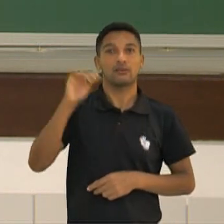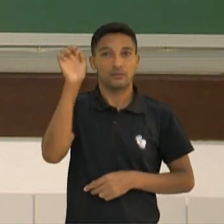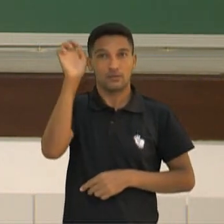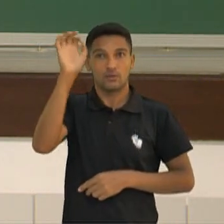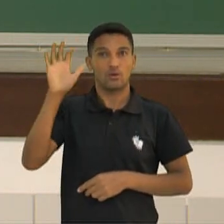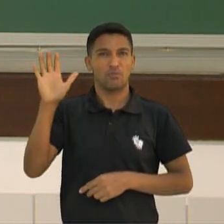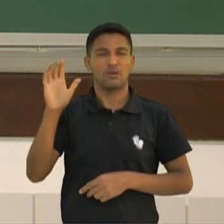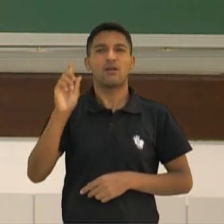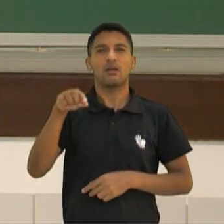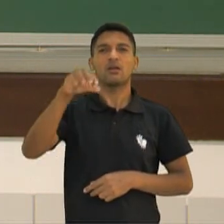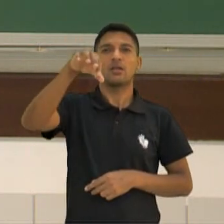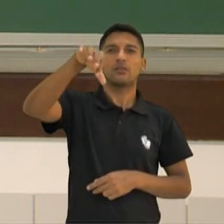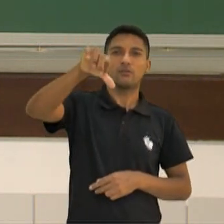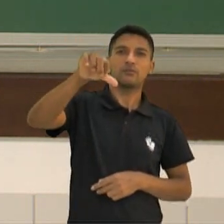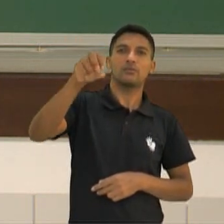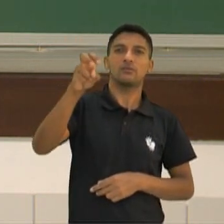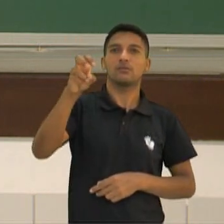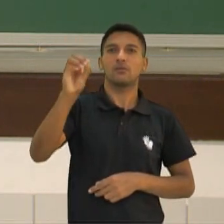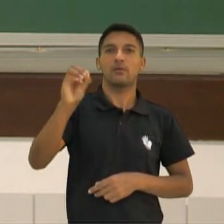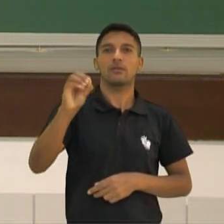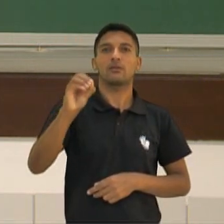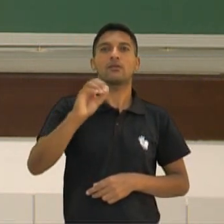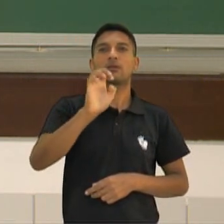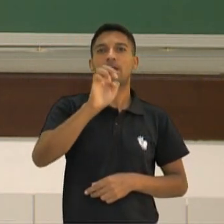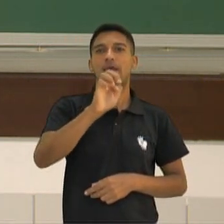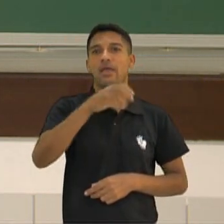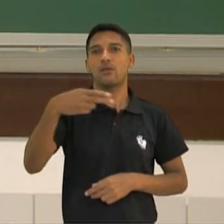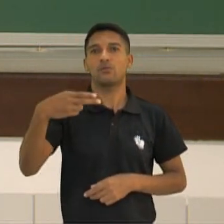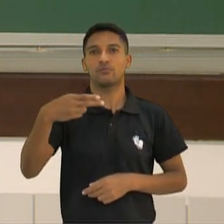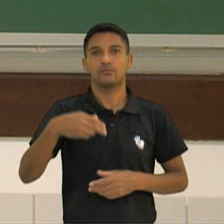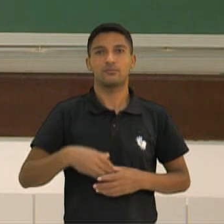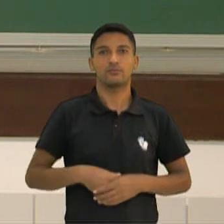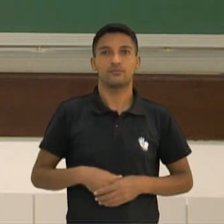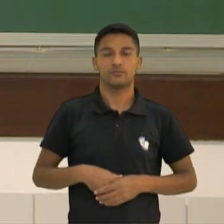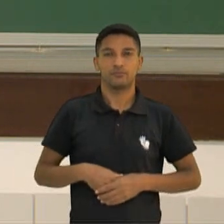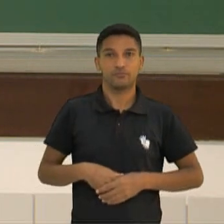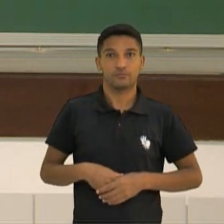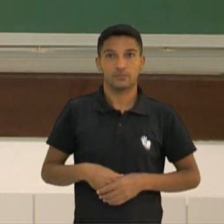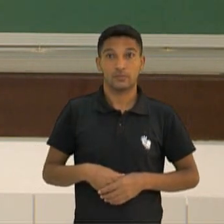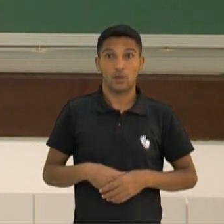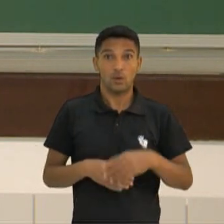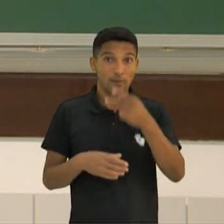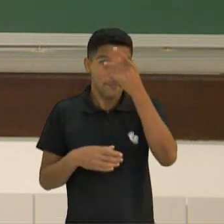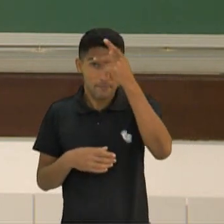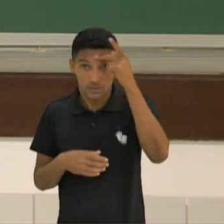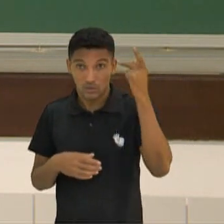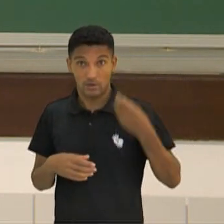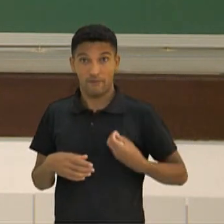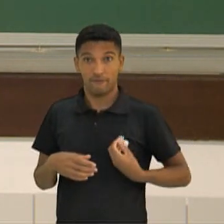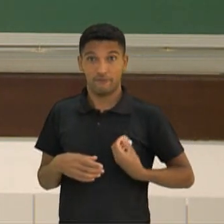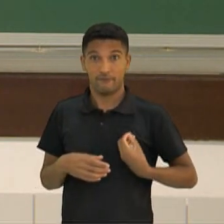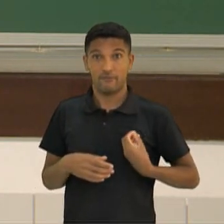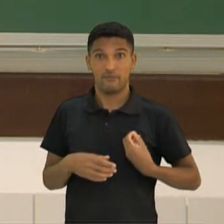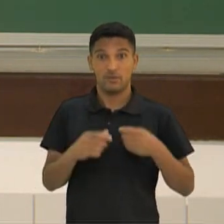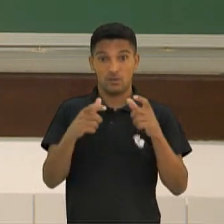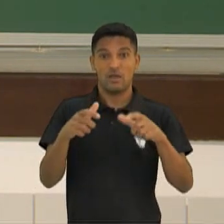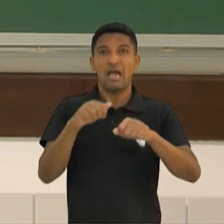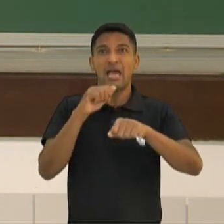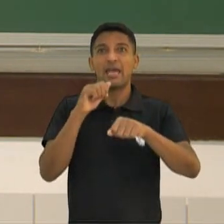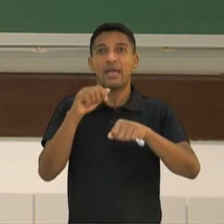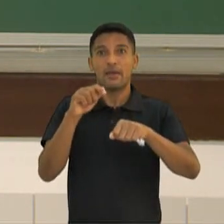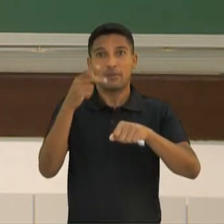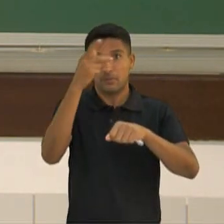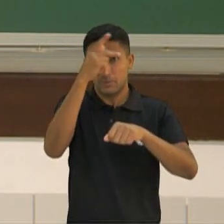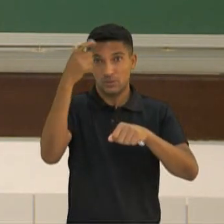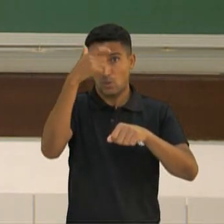950 euros, vamos dizer, um salário mínimo. As pessoas que vivem lá na pobreza recebem um pouco menos que isso, em torno de